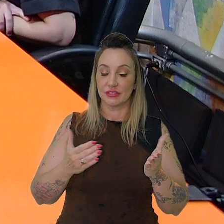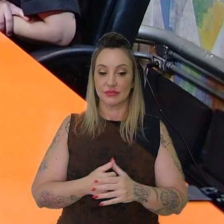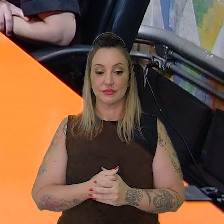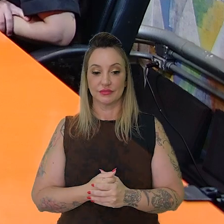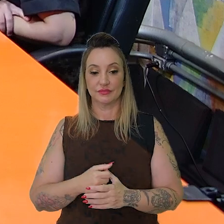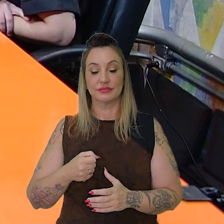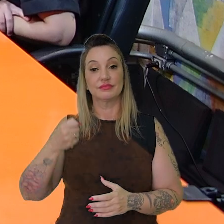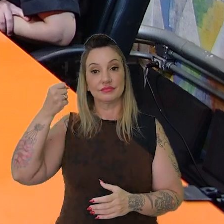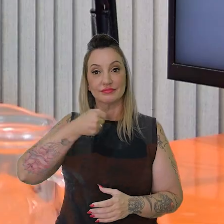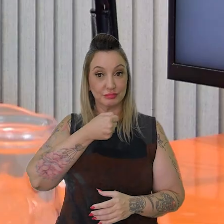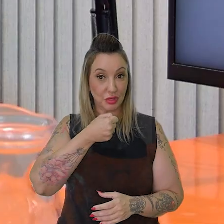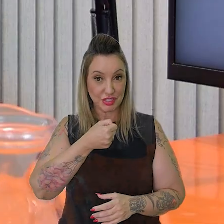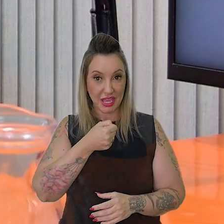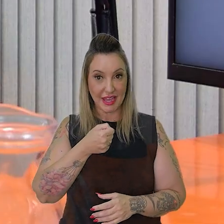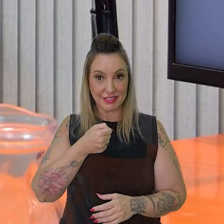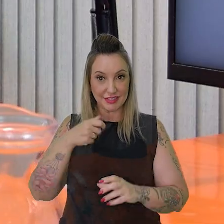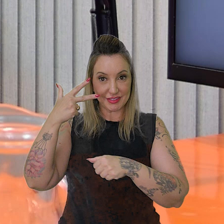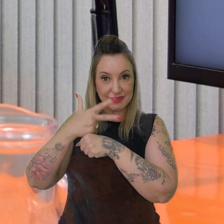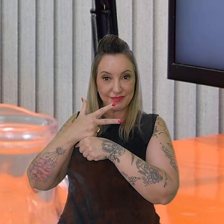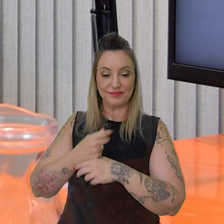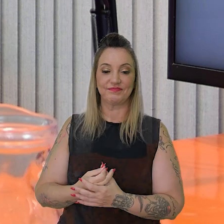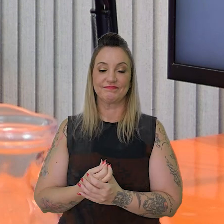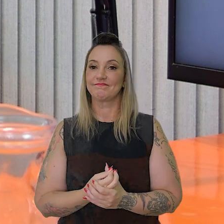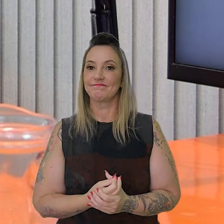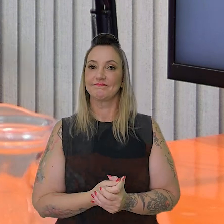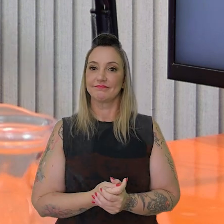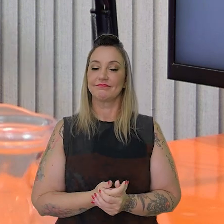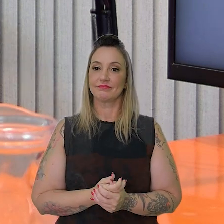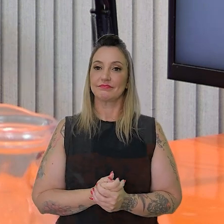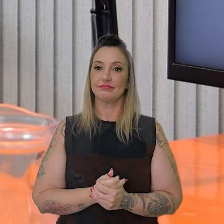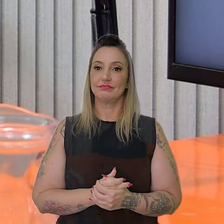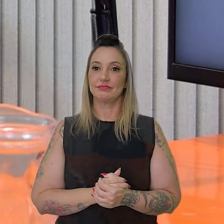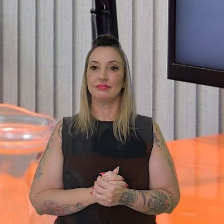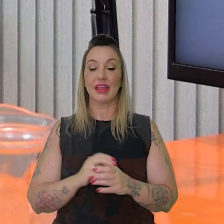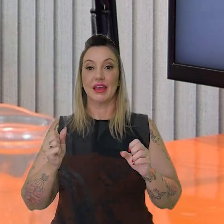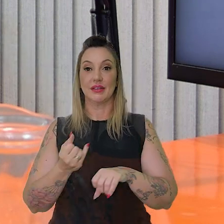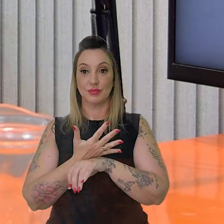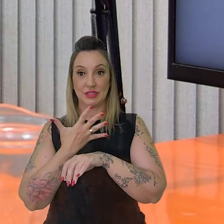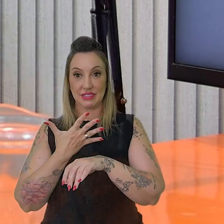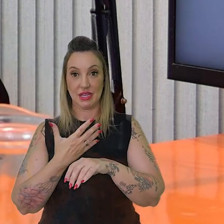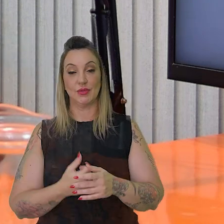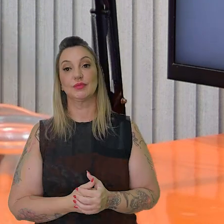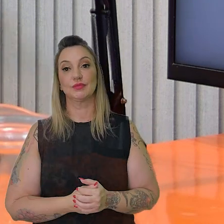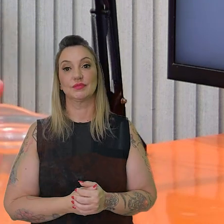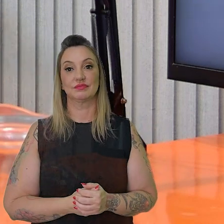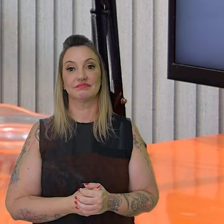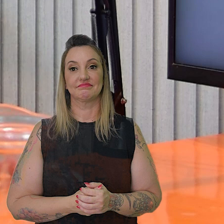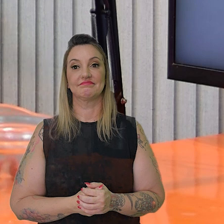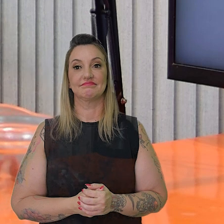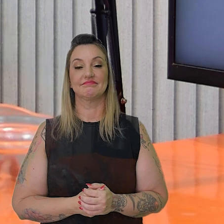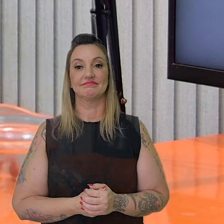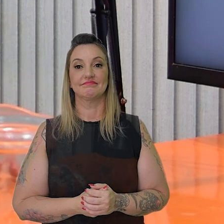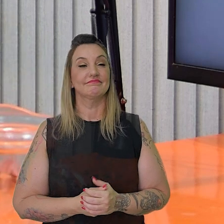tá aqui no seu no seu podcast é um um é uma emoção assim